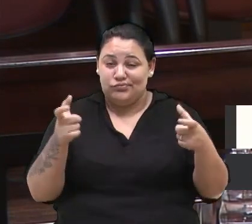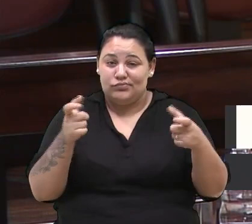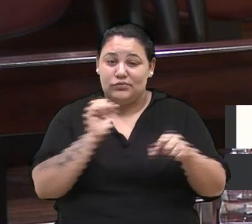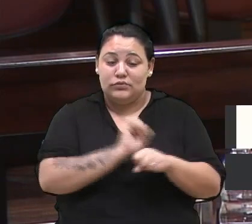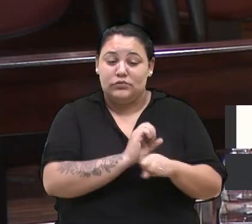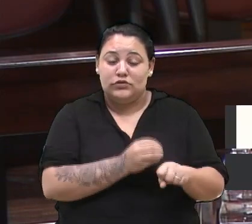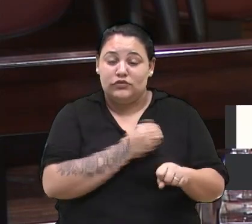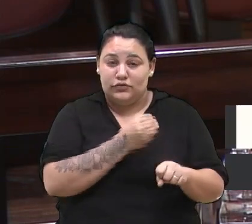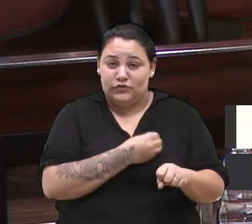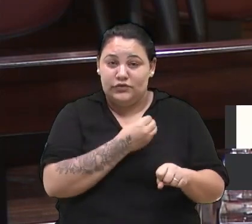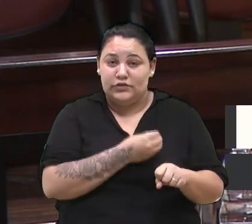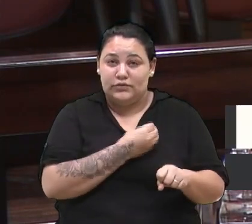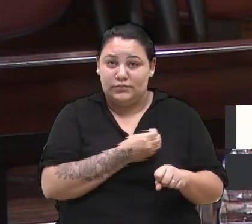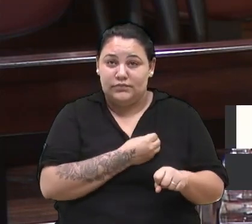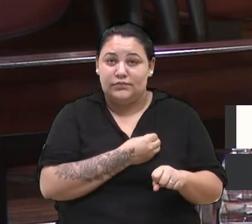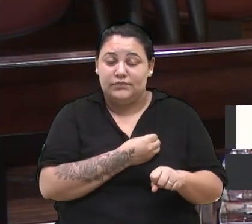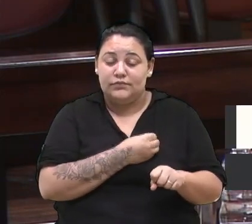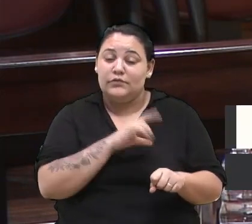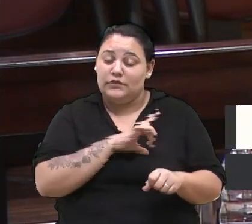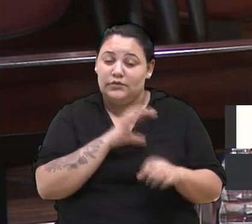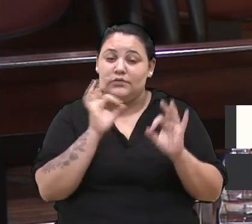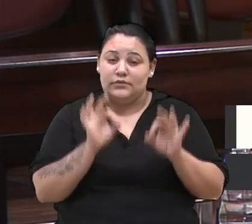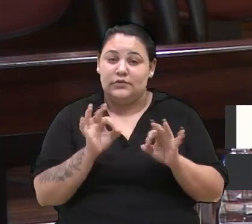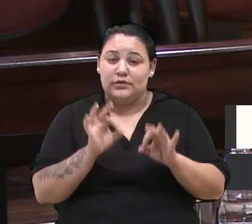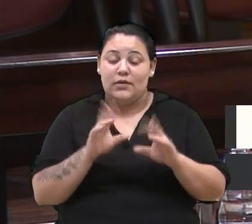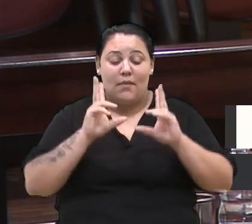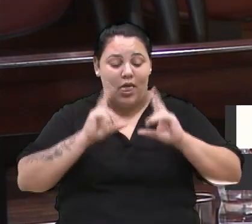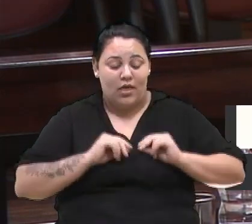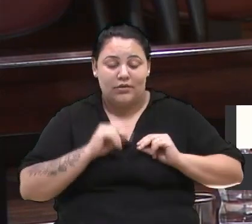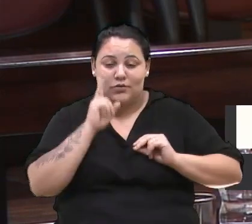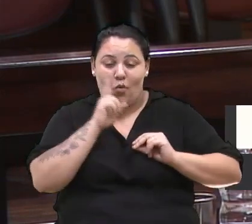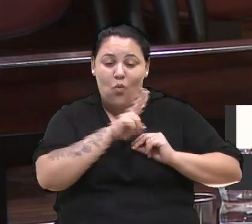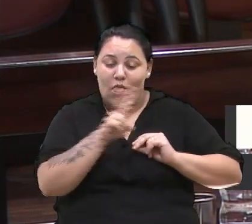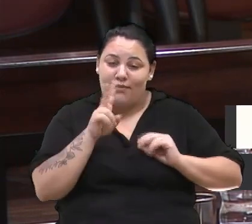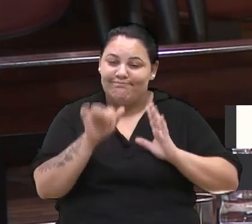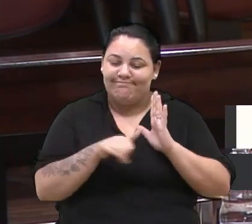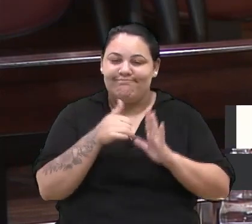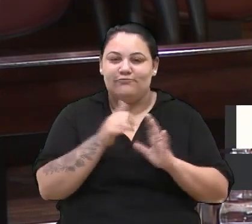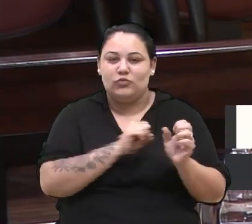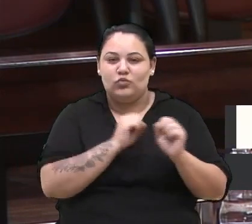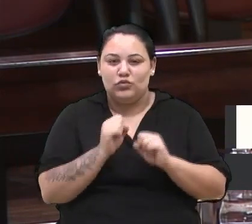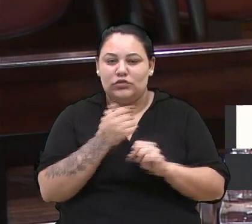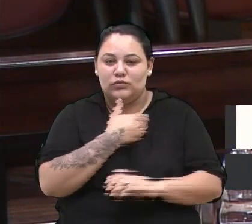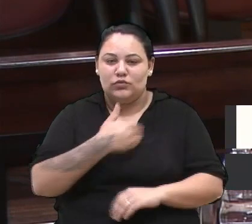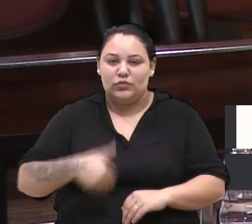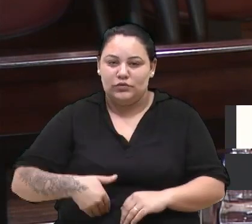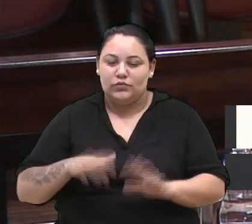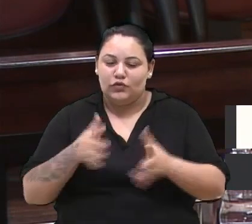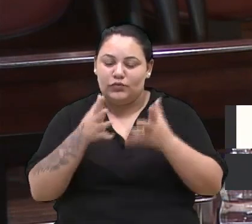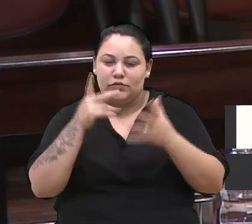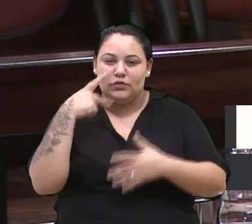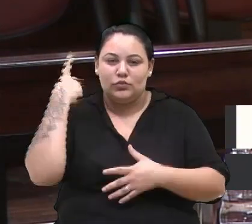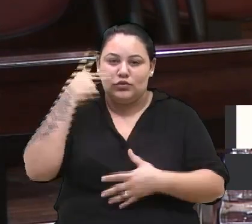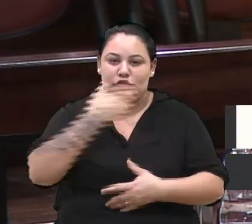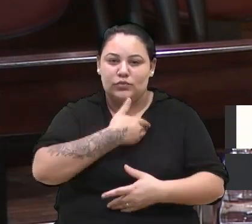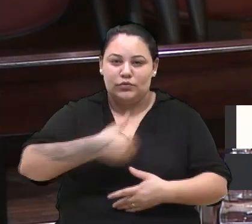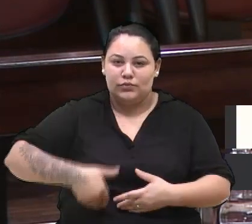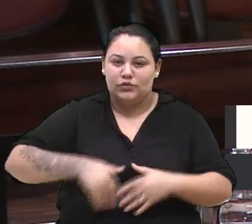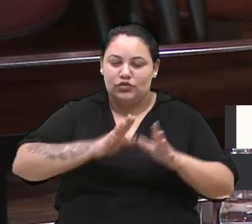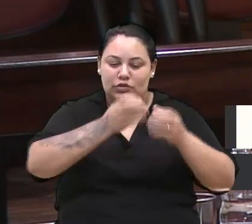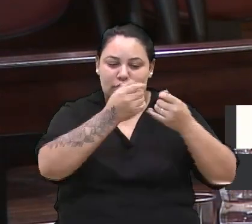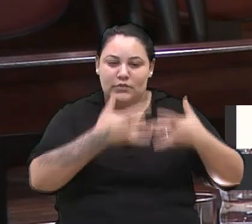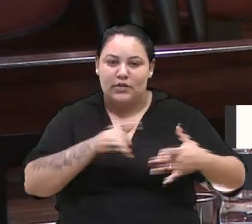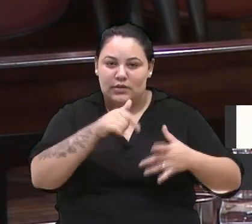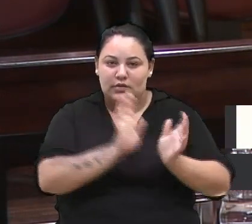que certamente merece um olhar mais apurado do poder público no fomento das políticas públicas. Antes do exposto, essa comissão, por seus pares,